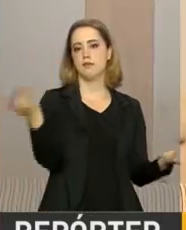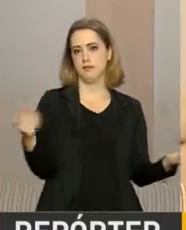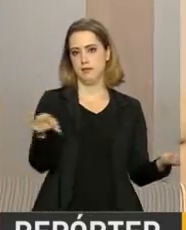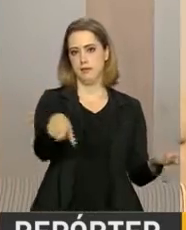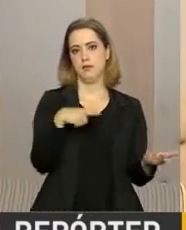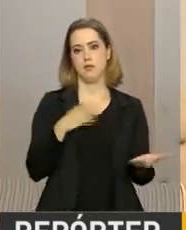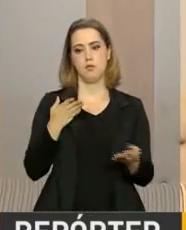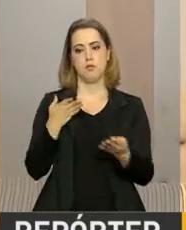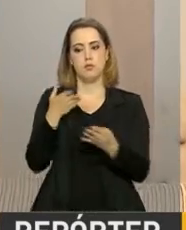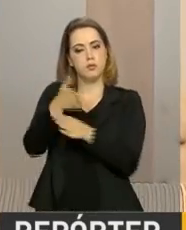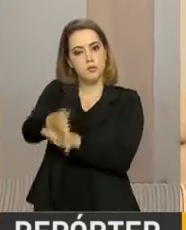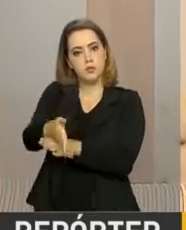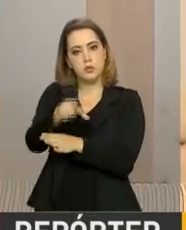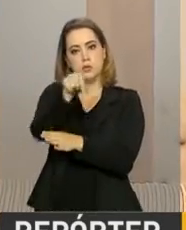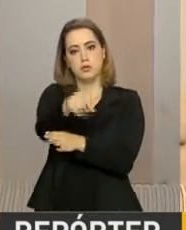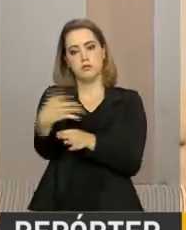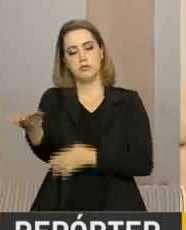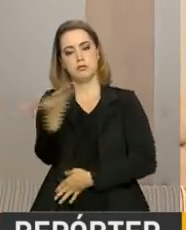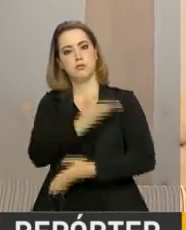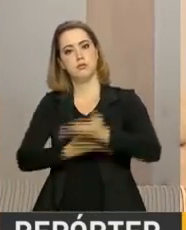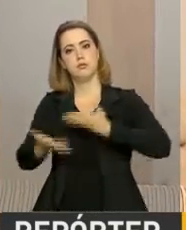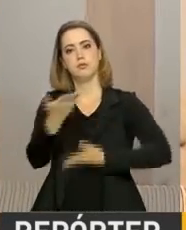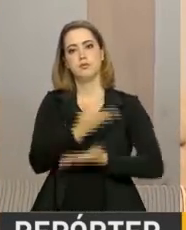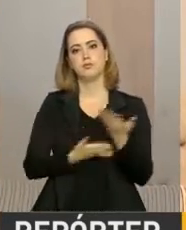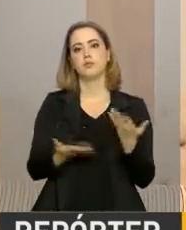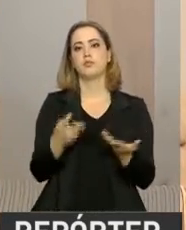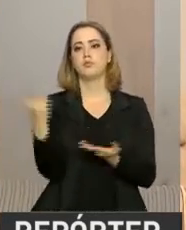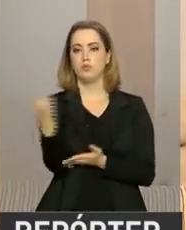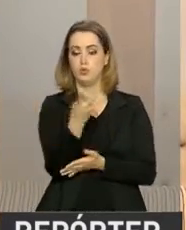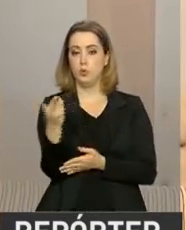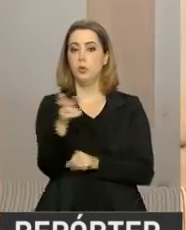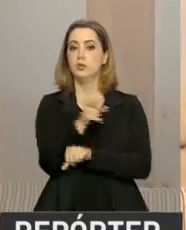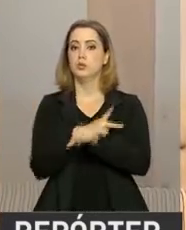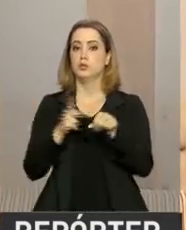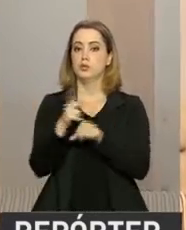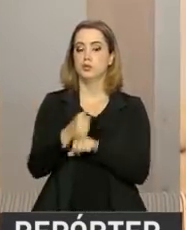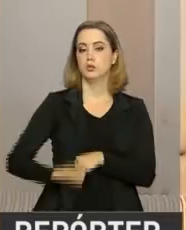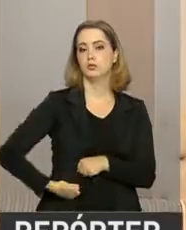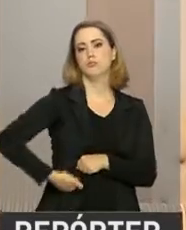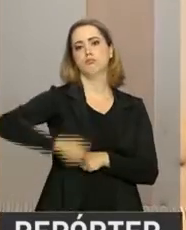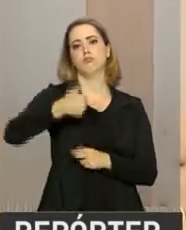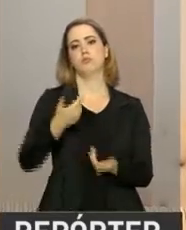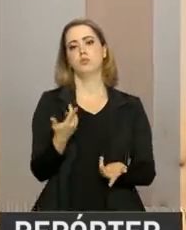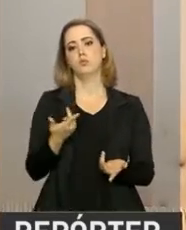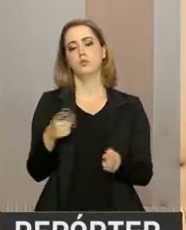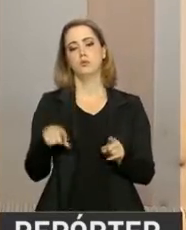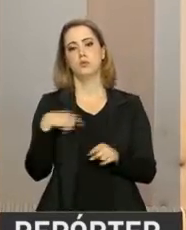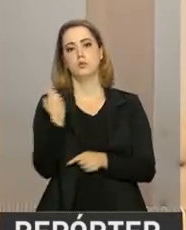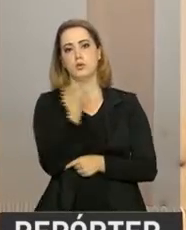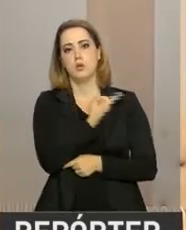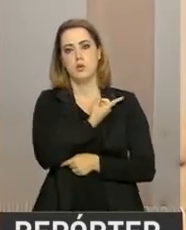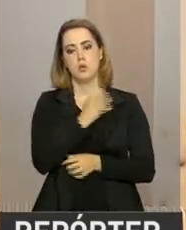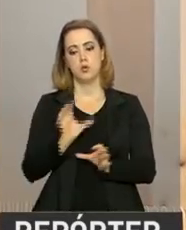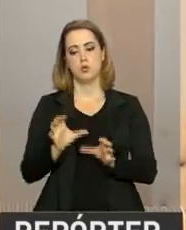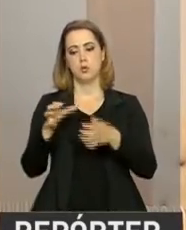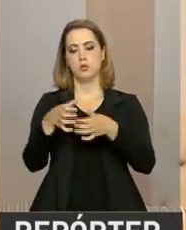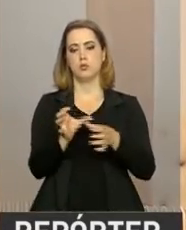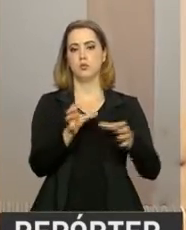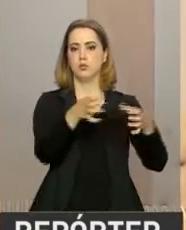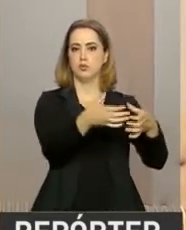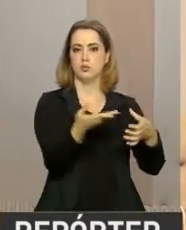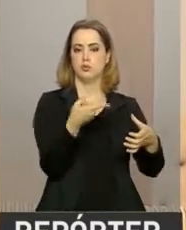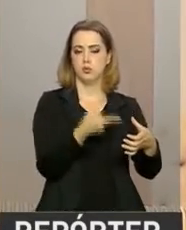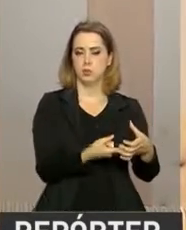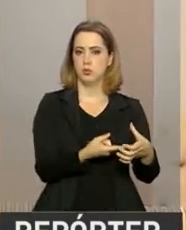avançar na cooperação entre os dois países há nos campos como